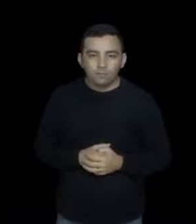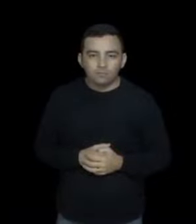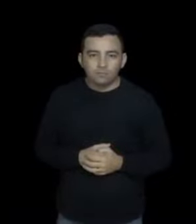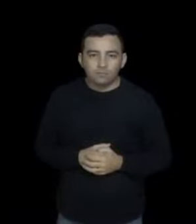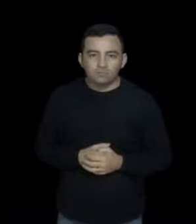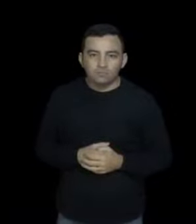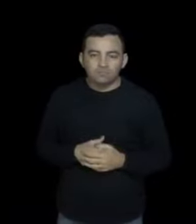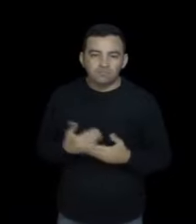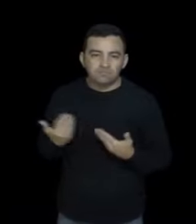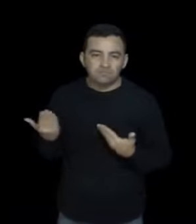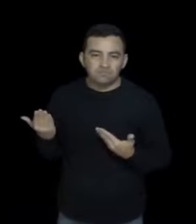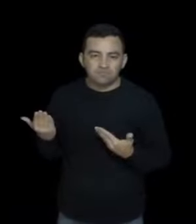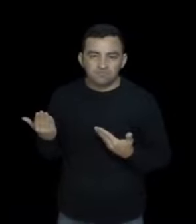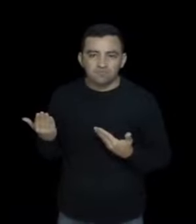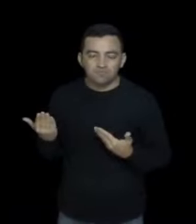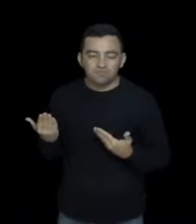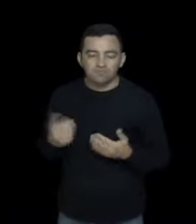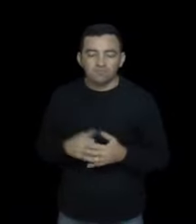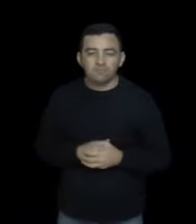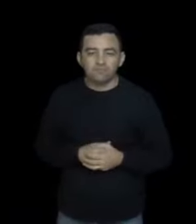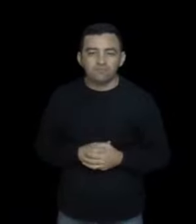essa bola da brincadeira